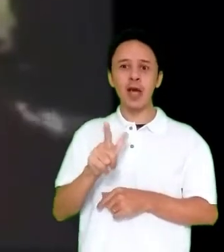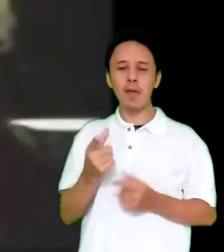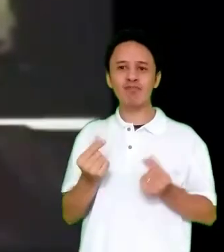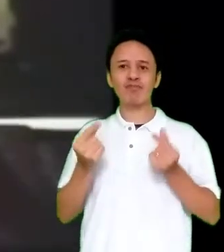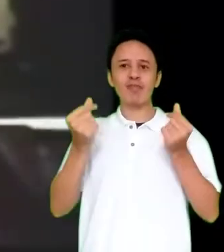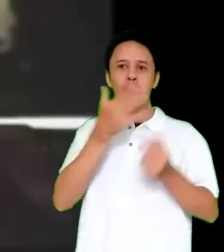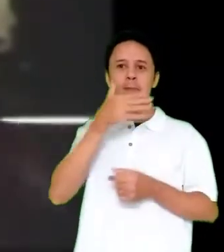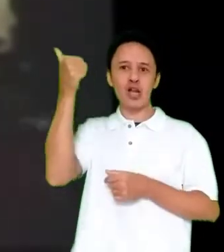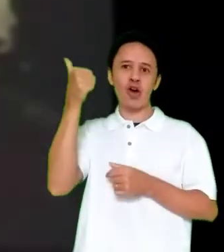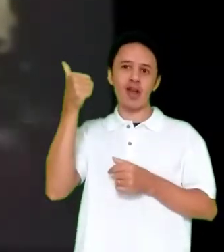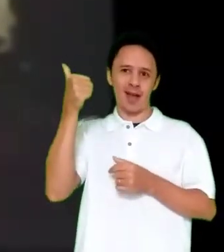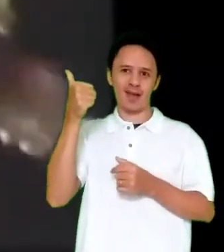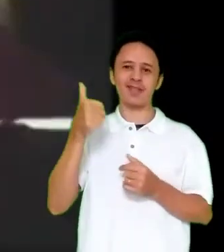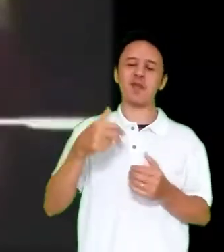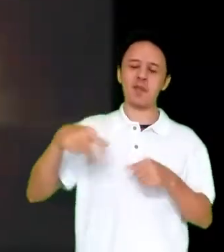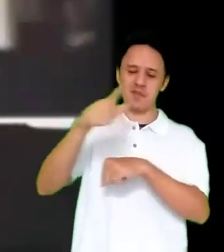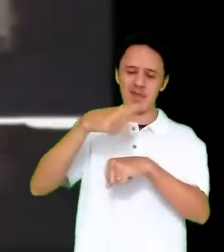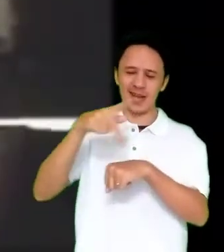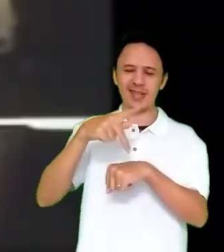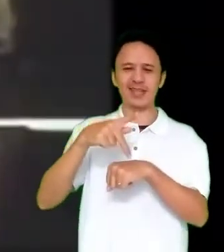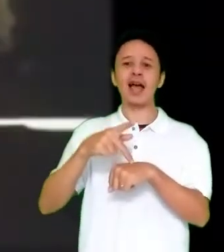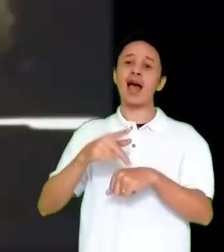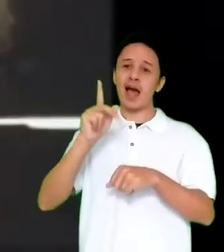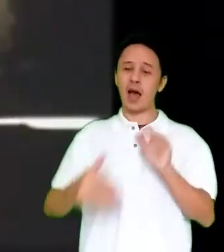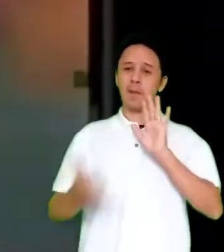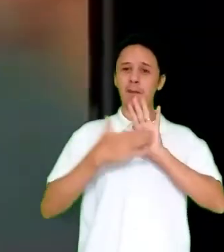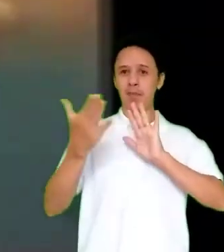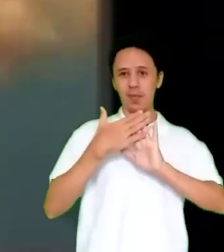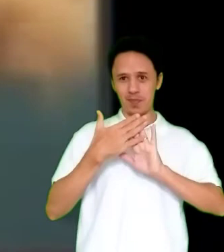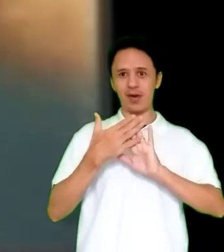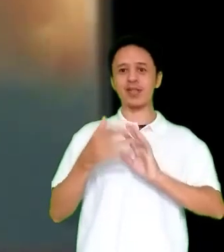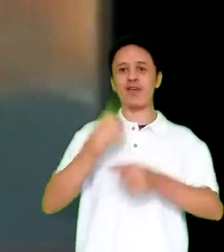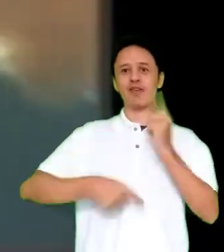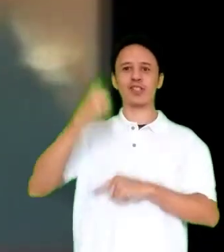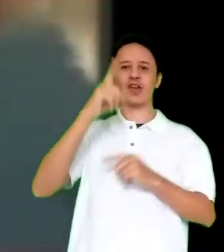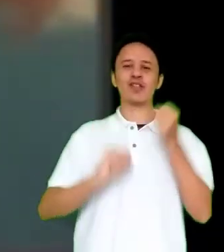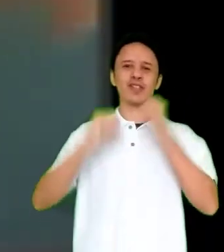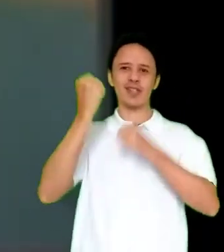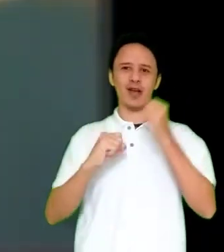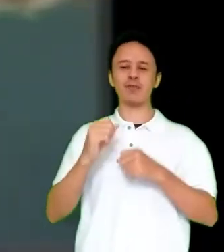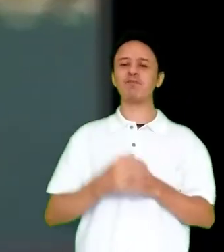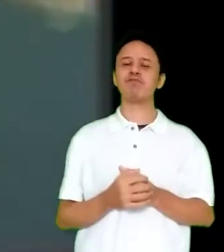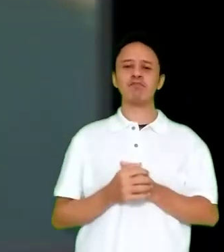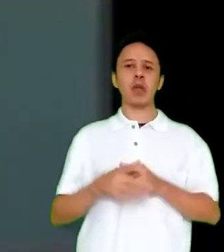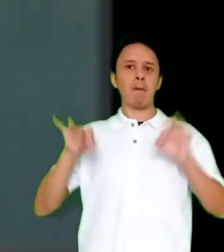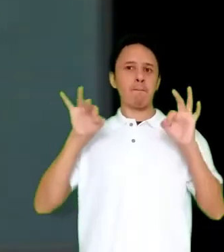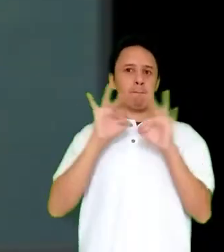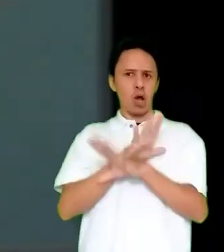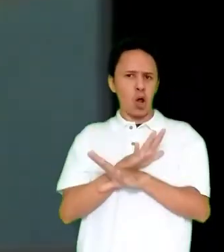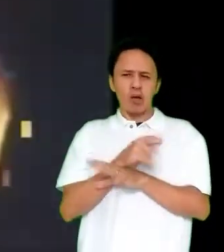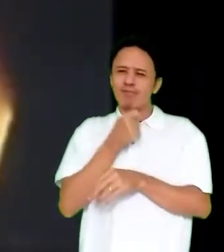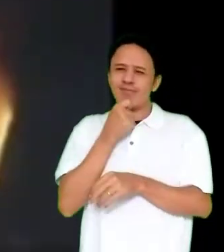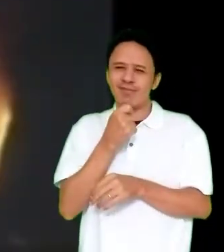riqueza do país. Essa foi a promessa da máquina e da Revolução Industrial. É verdade que essa promessa ainda não se